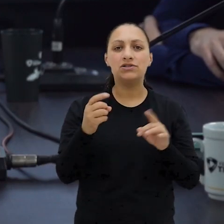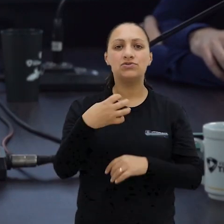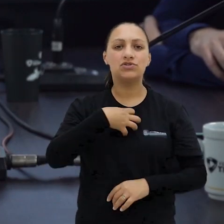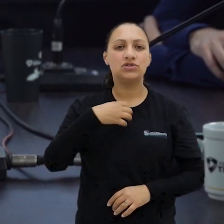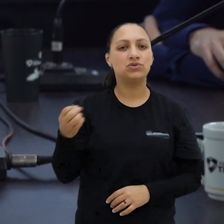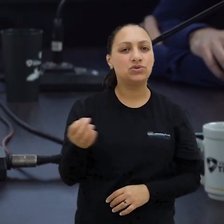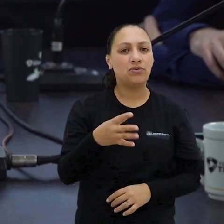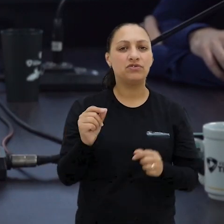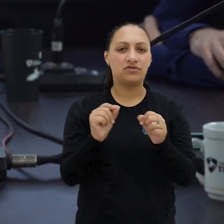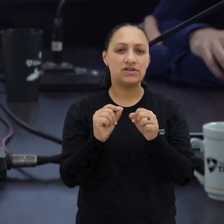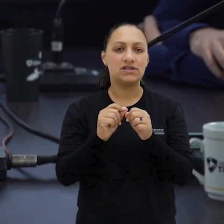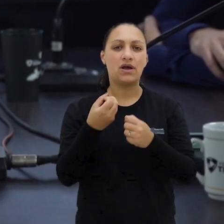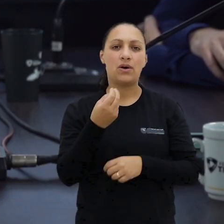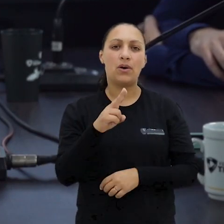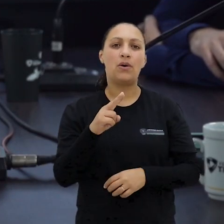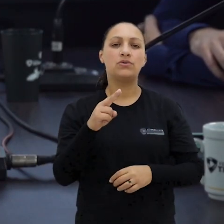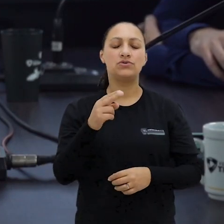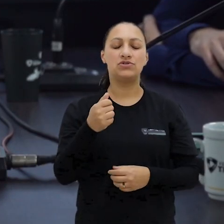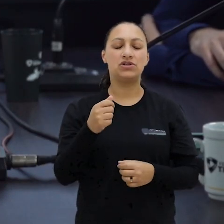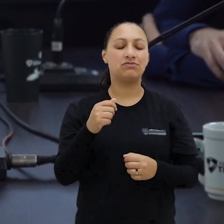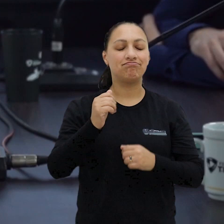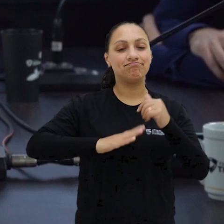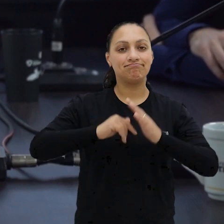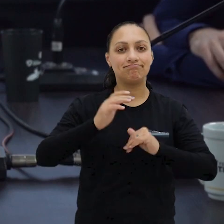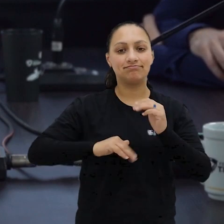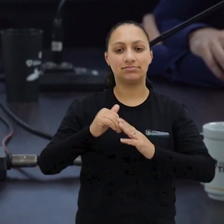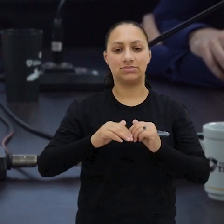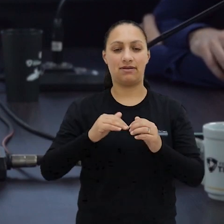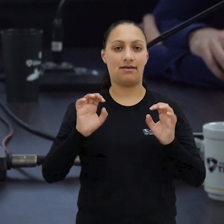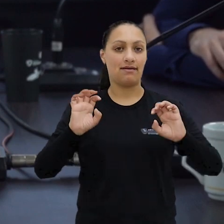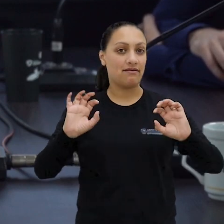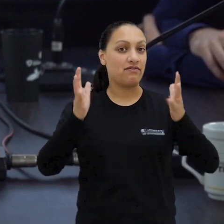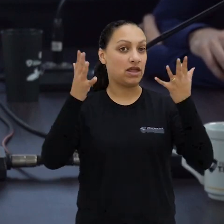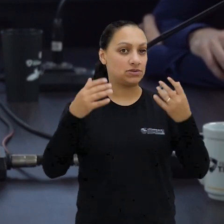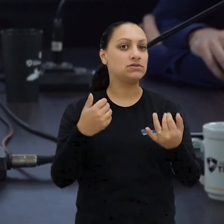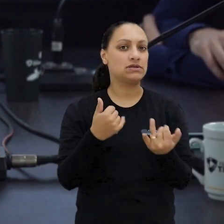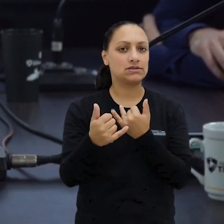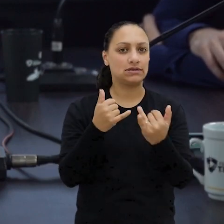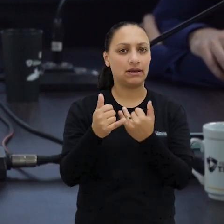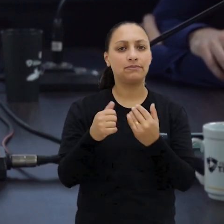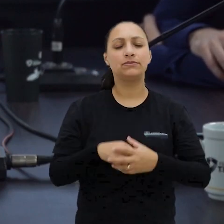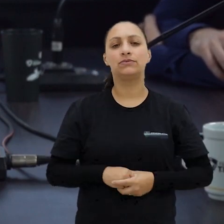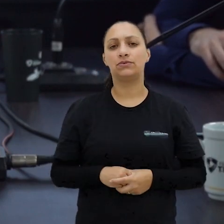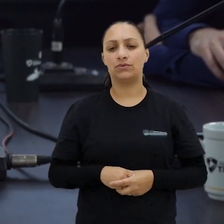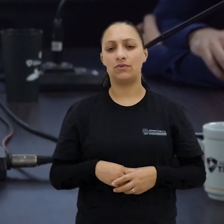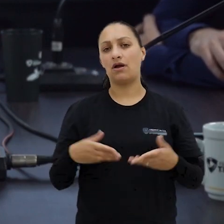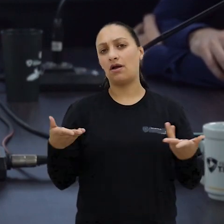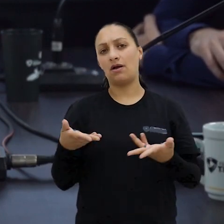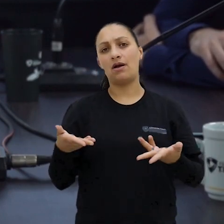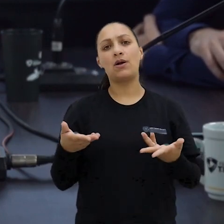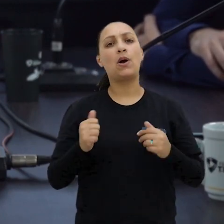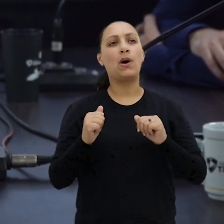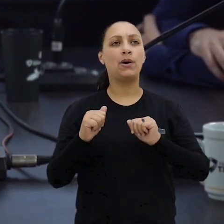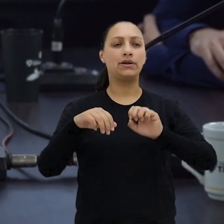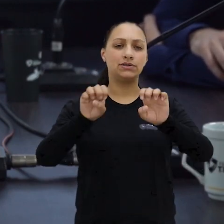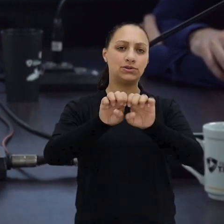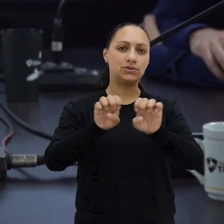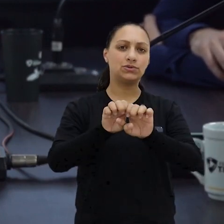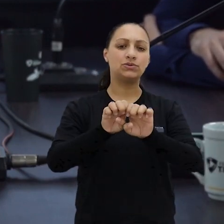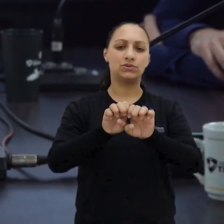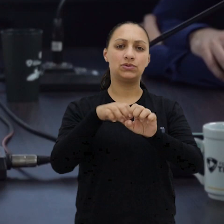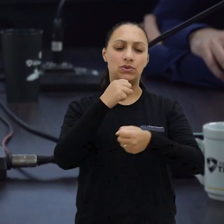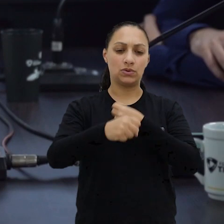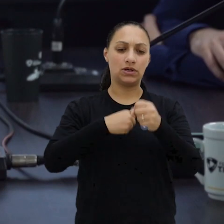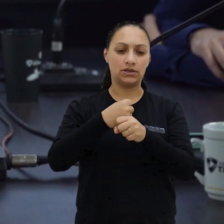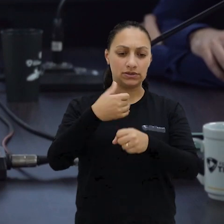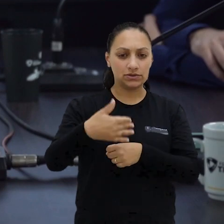nova forma de fazer ou de implementar o calendário de eventos, por exemplo, né? a gente agora estruturou lá no comecinho do